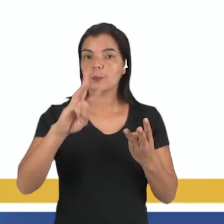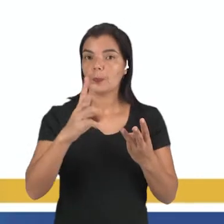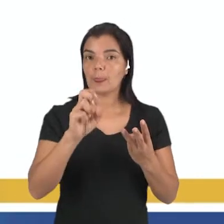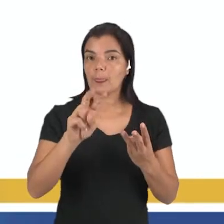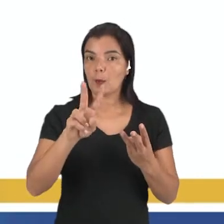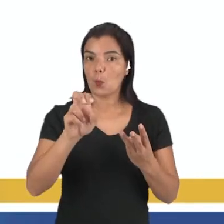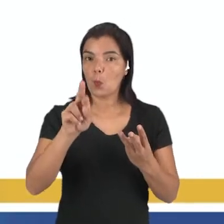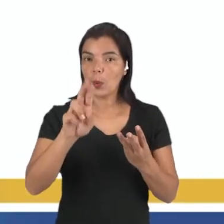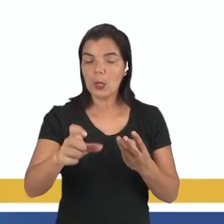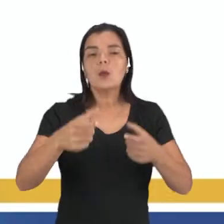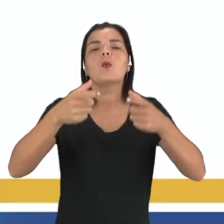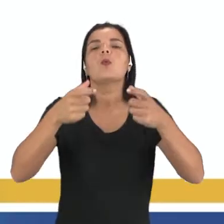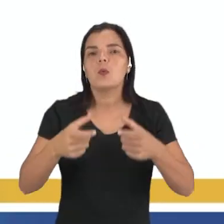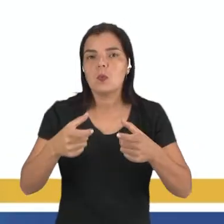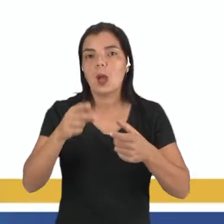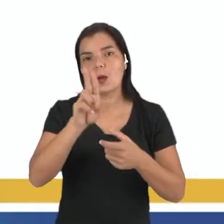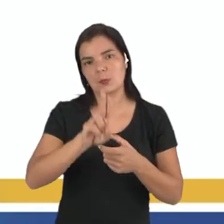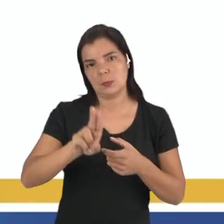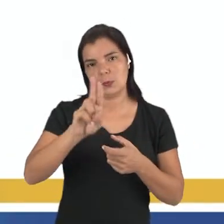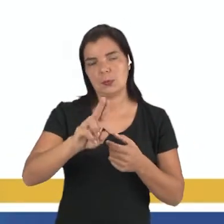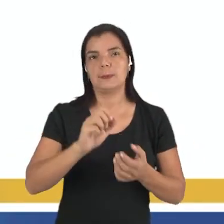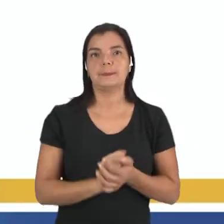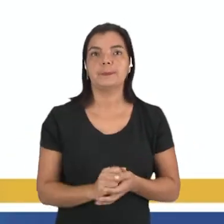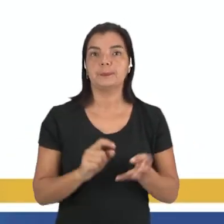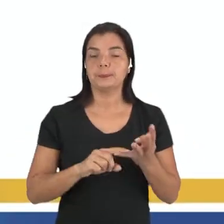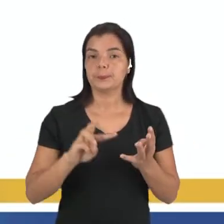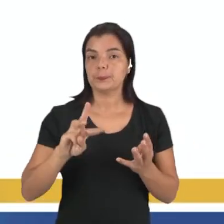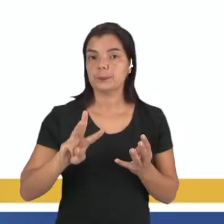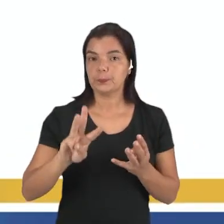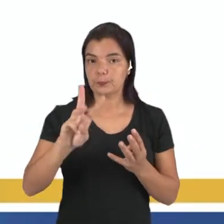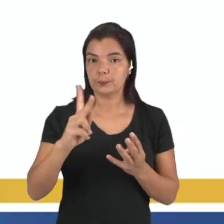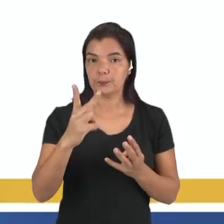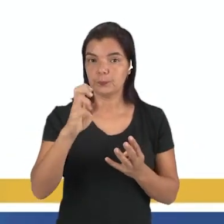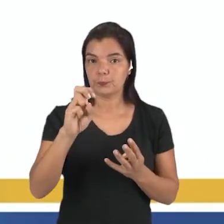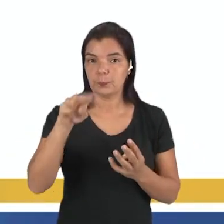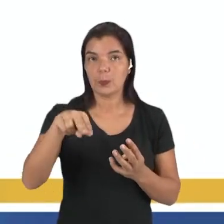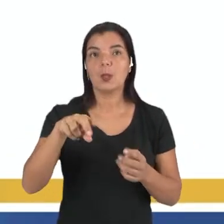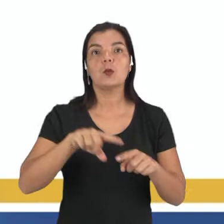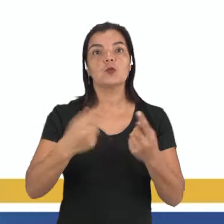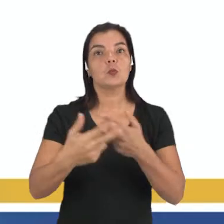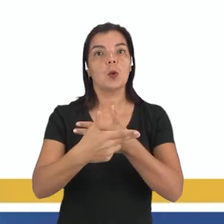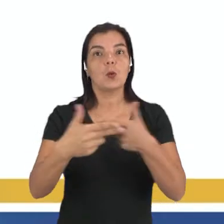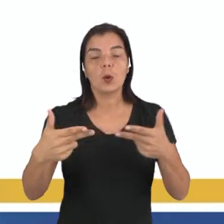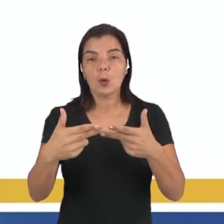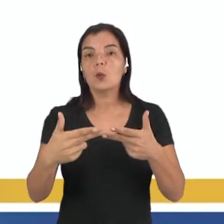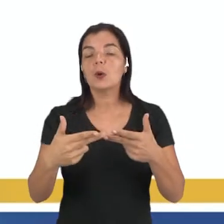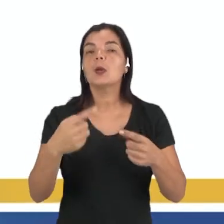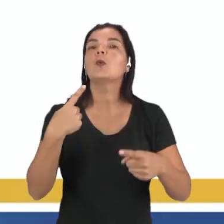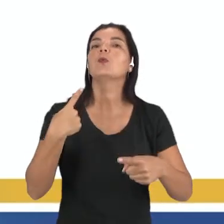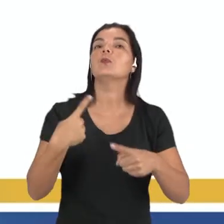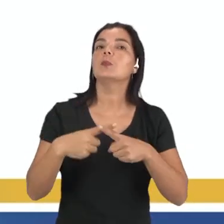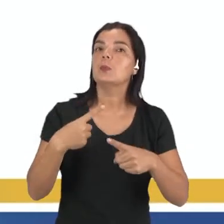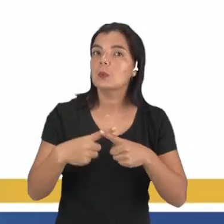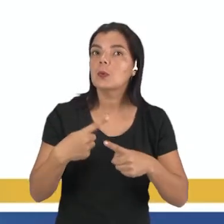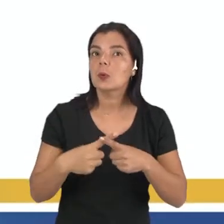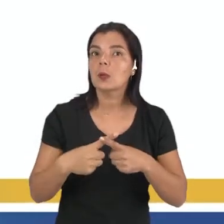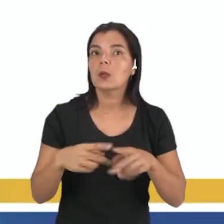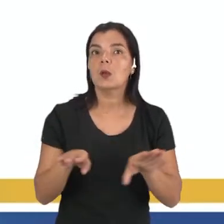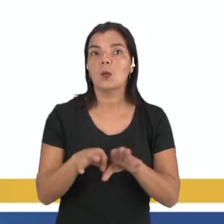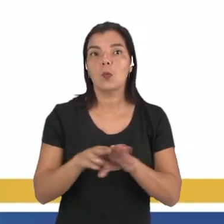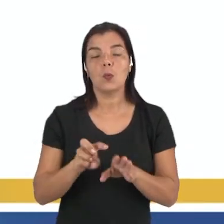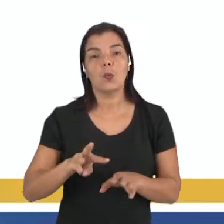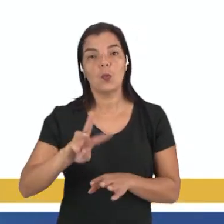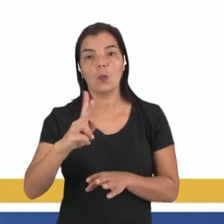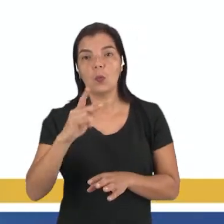sobre lugares, você usa o where. E quando nós queremos falar sobre razões, sobre o porquê, a gente vai usar o why,